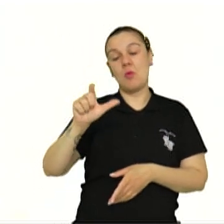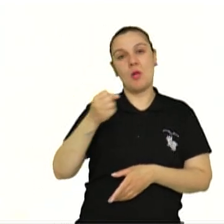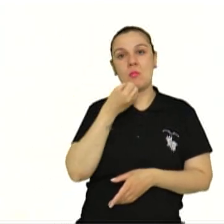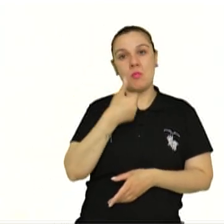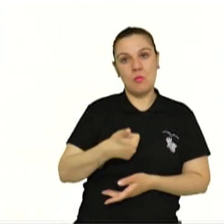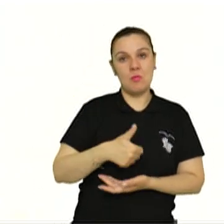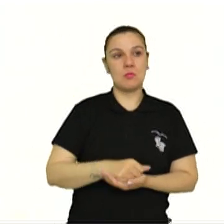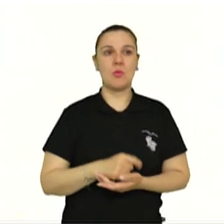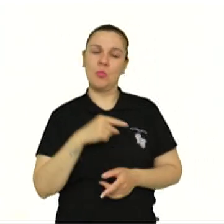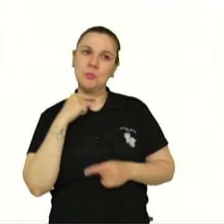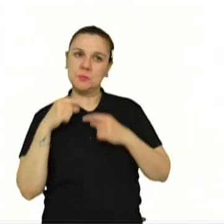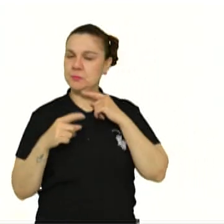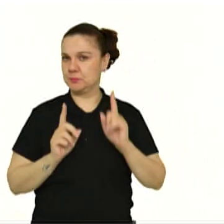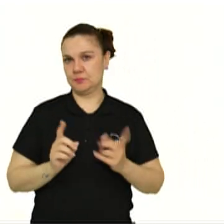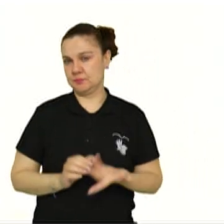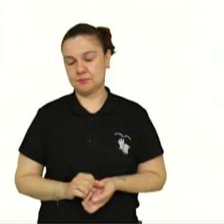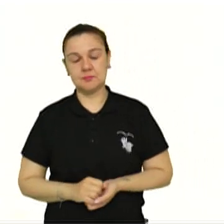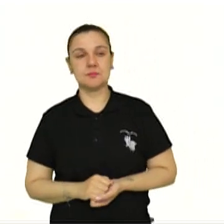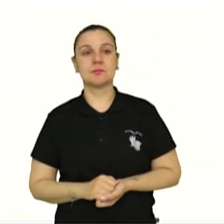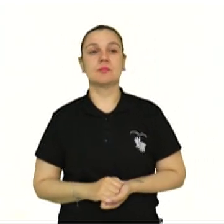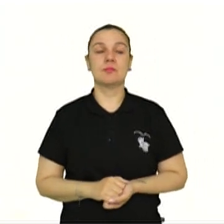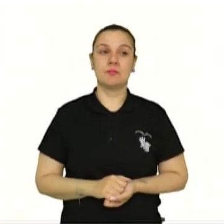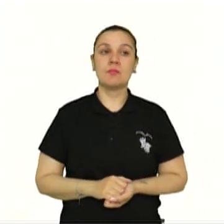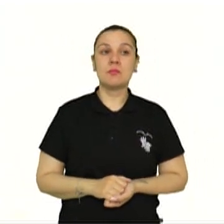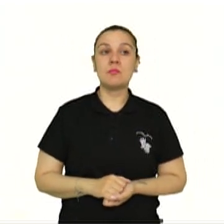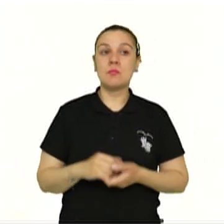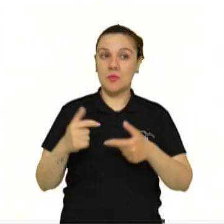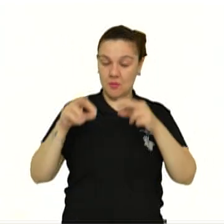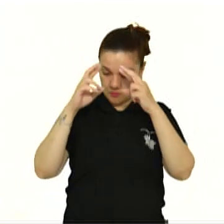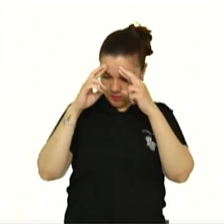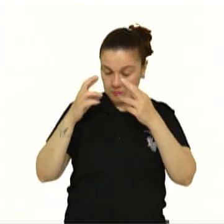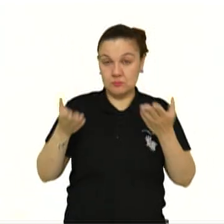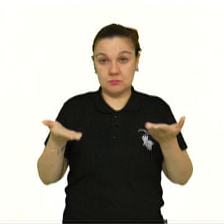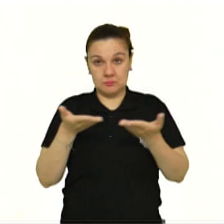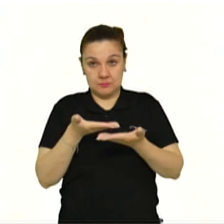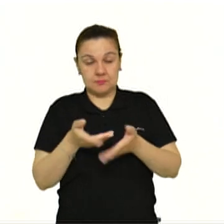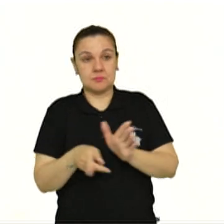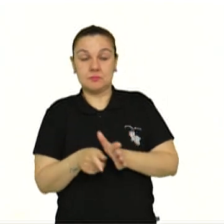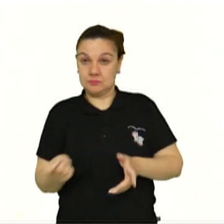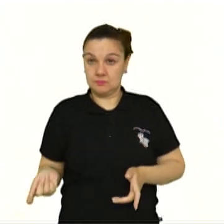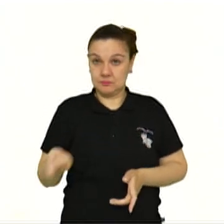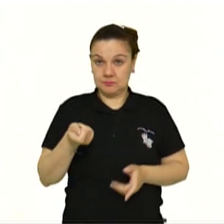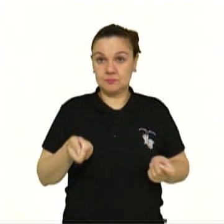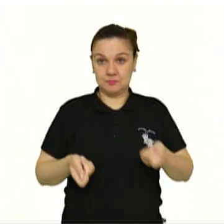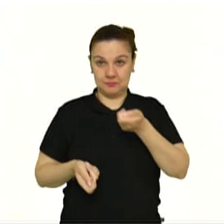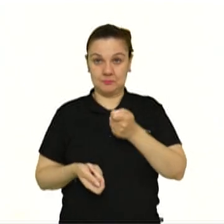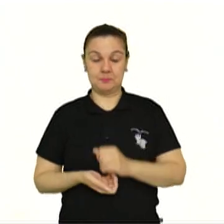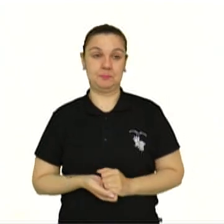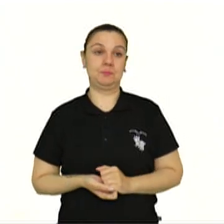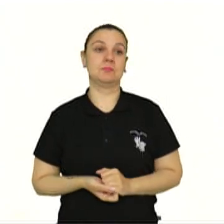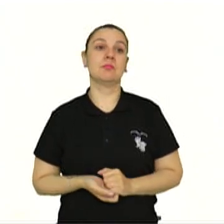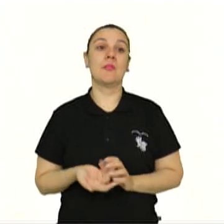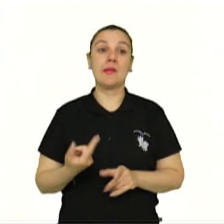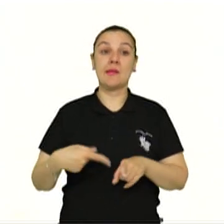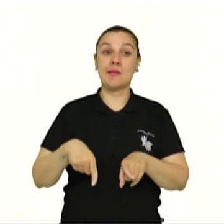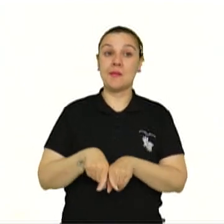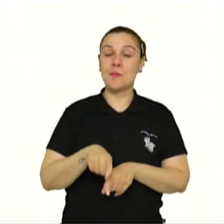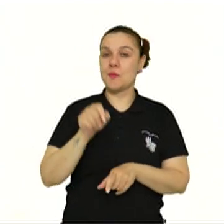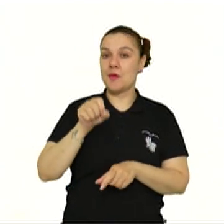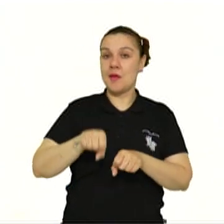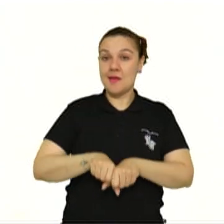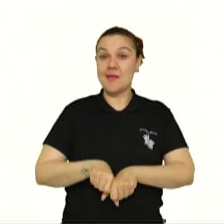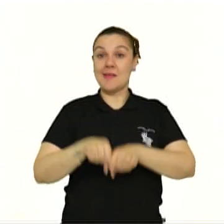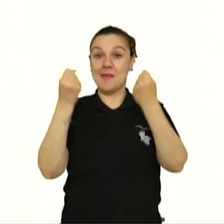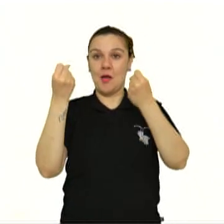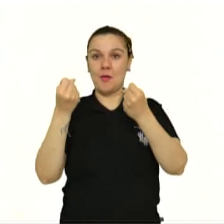a não ser que ele tenha dúvida. Então, tem essa troca de gentilezas bem legal no tênis, tá? E também tem a questão da